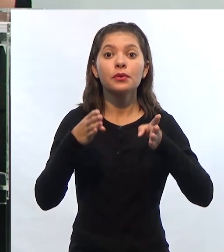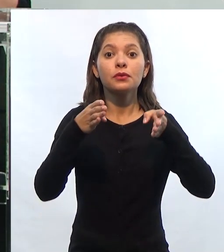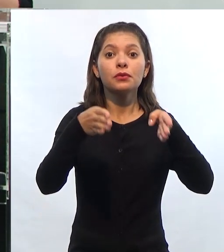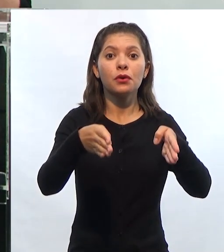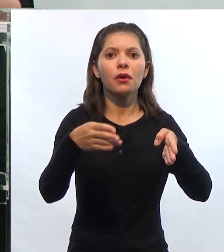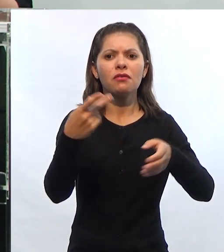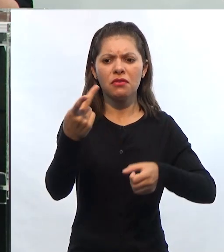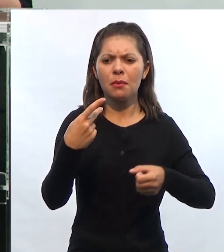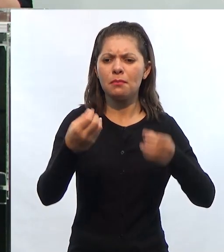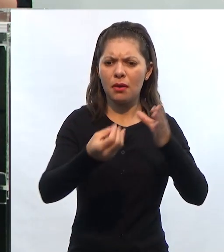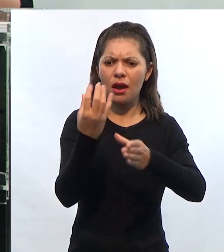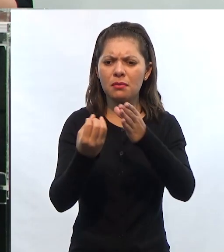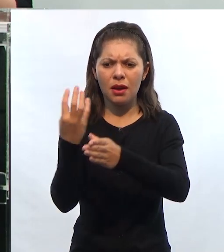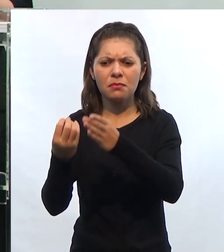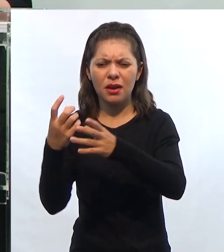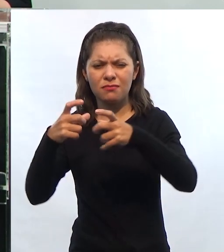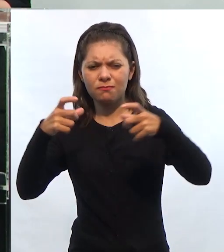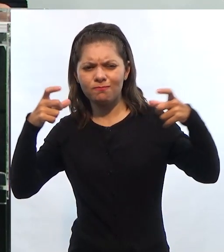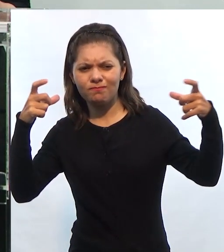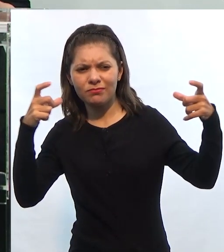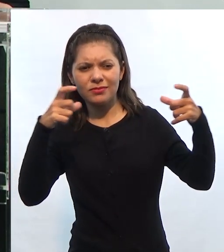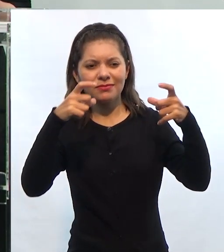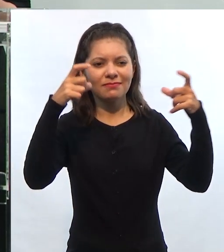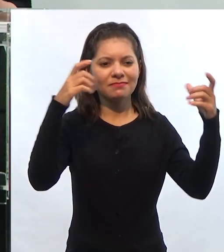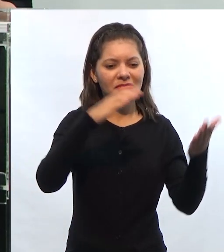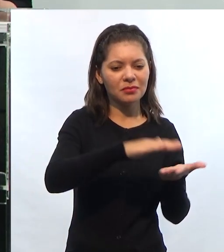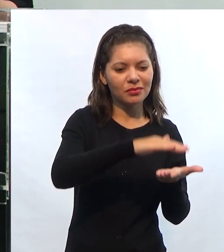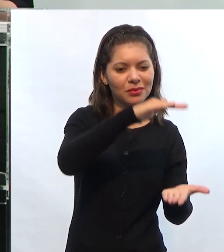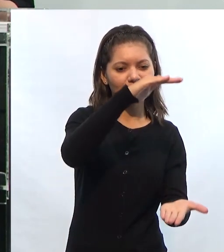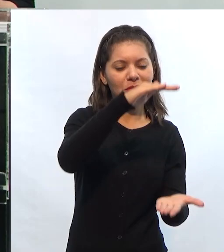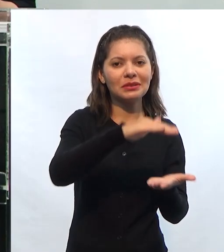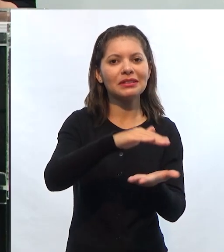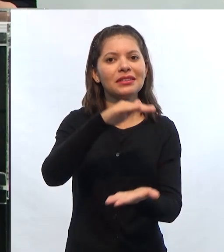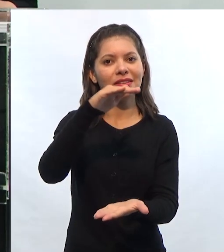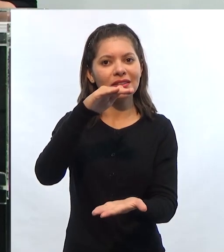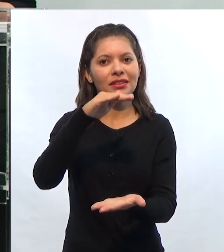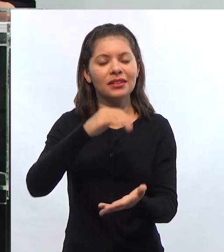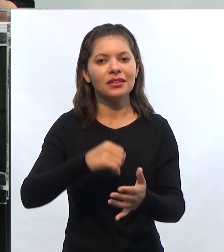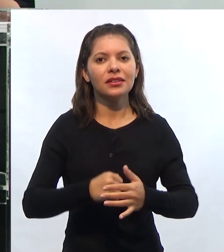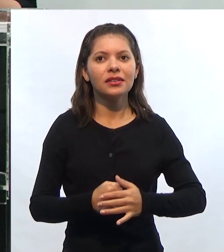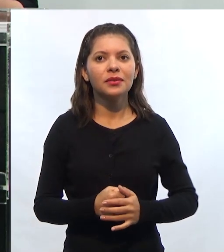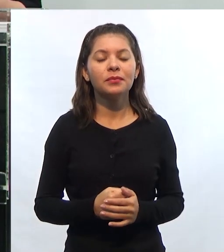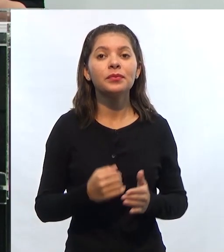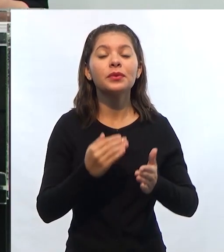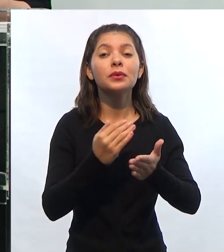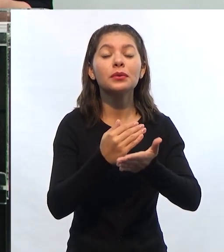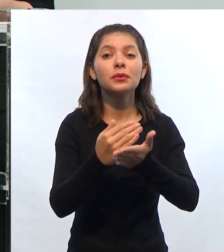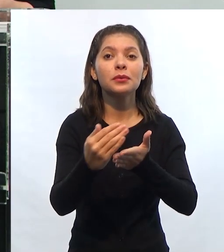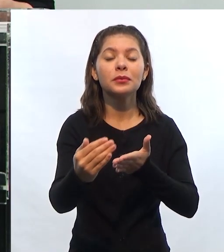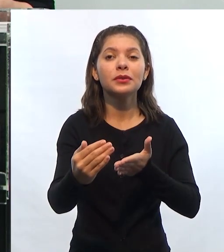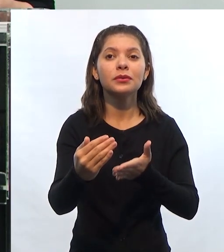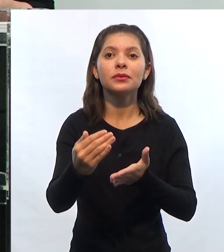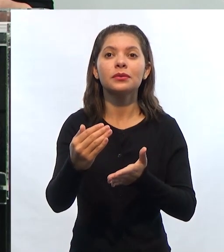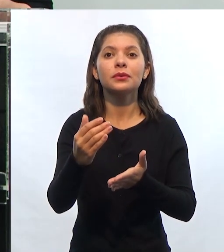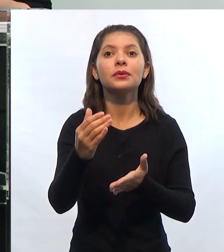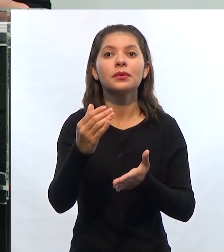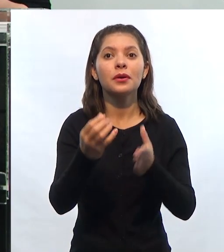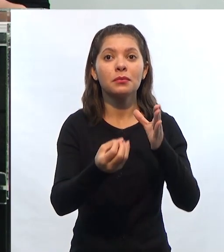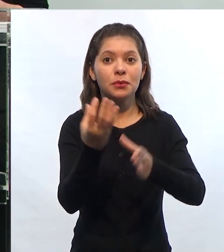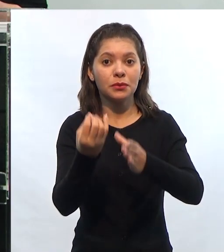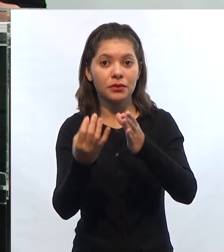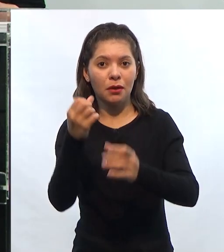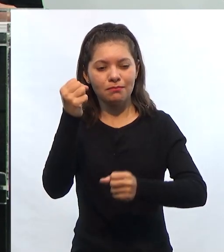era vamos produzir mais, vamos produzir mais. Inclusive, quando se começou a